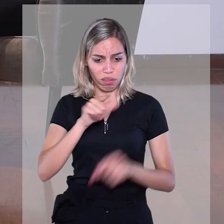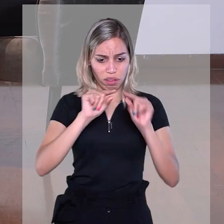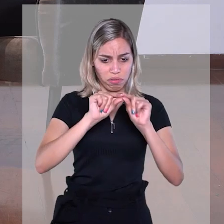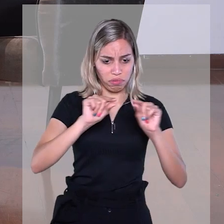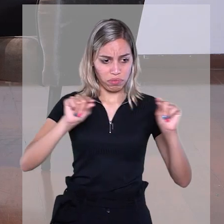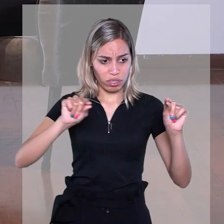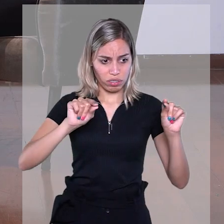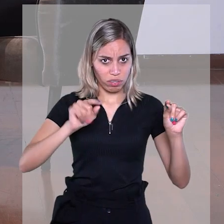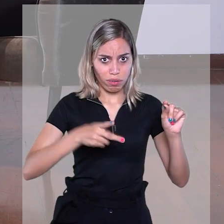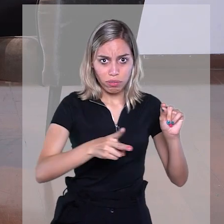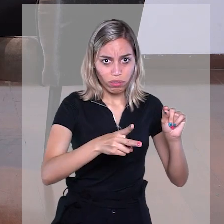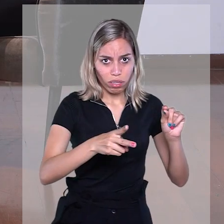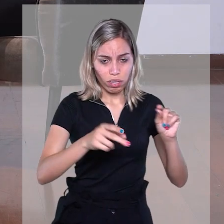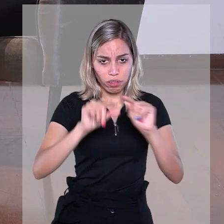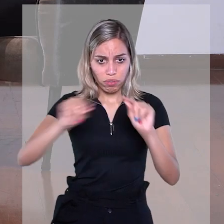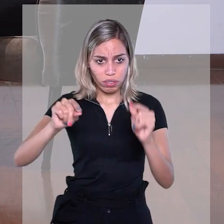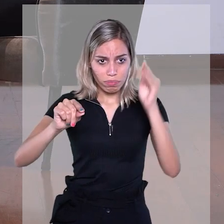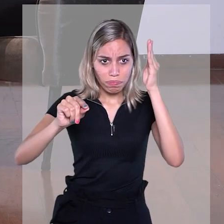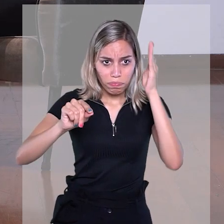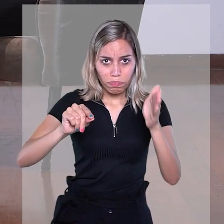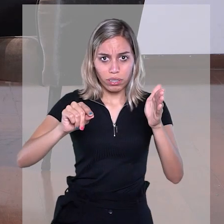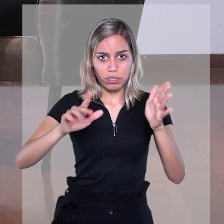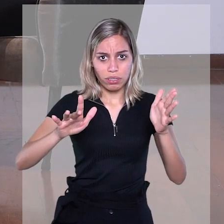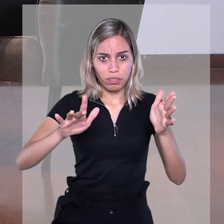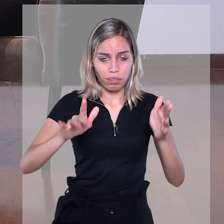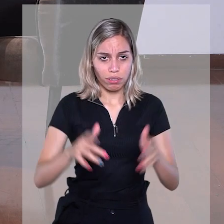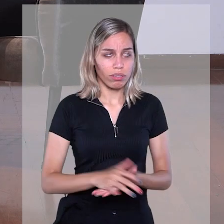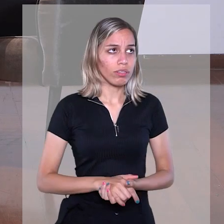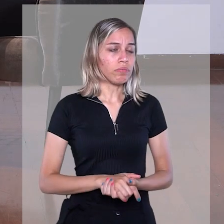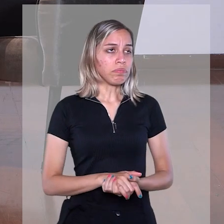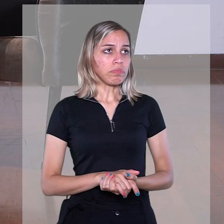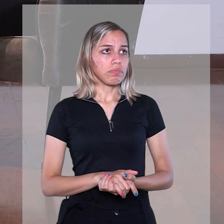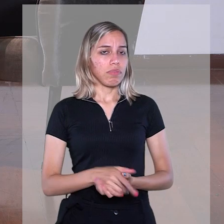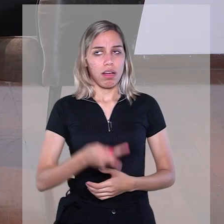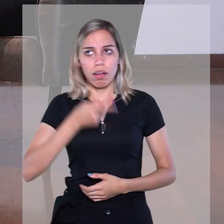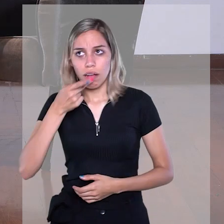por que é que alguém vai fazer essa escolha pela literatura?